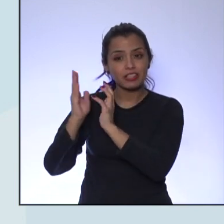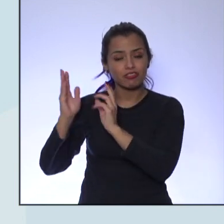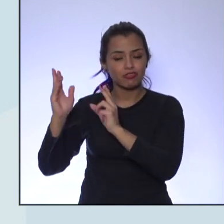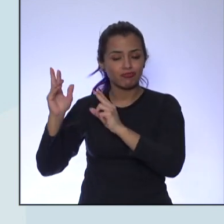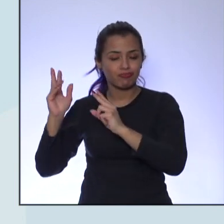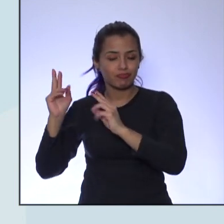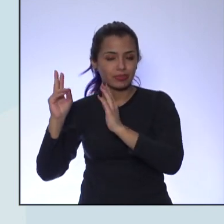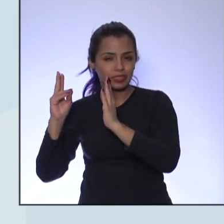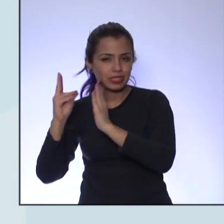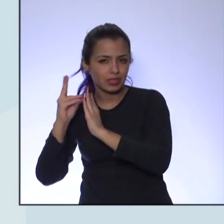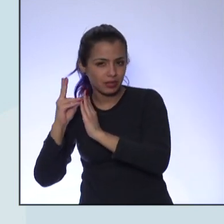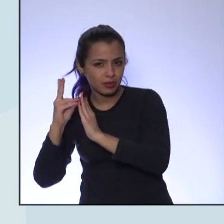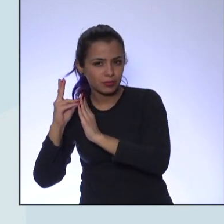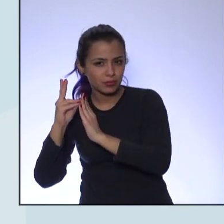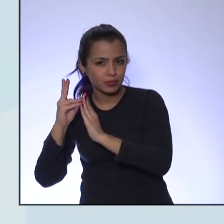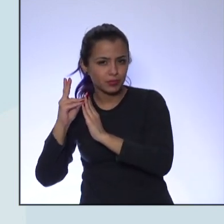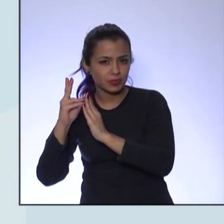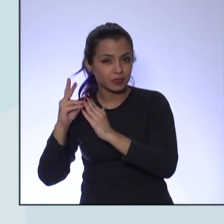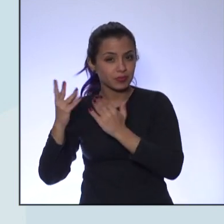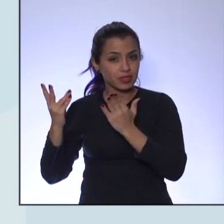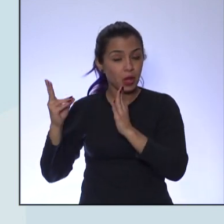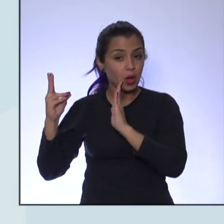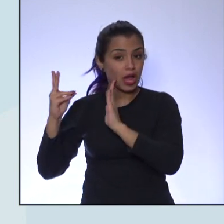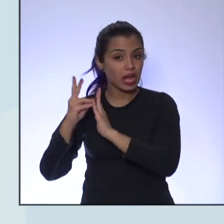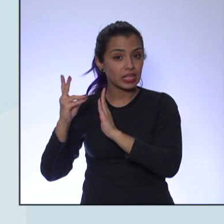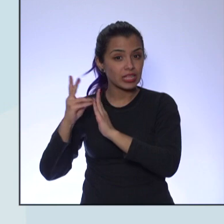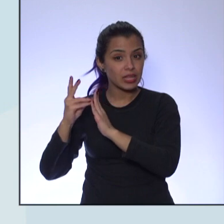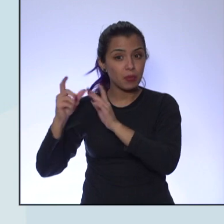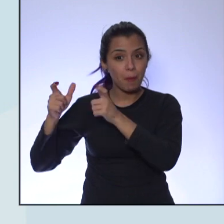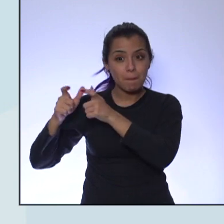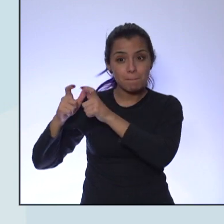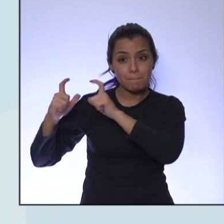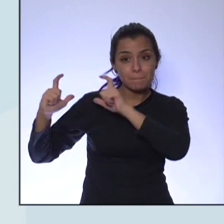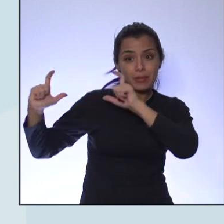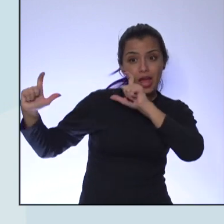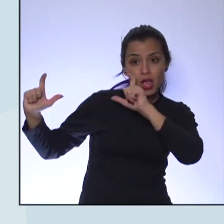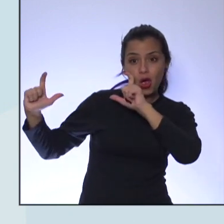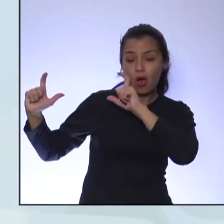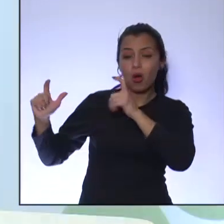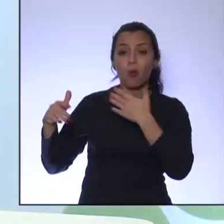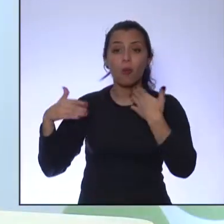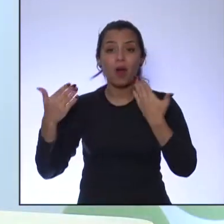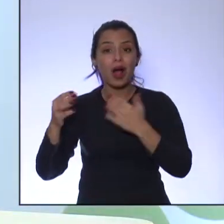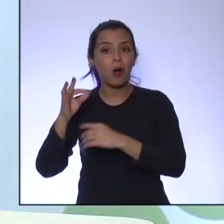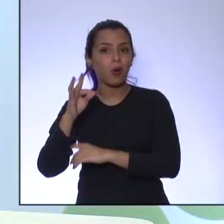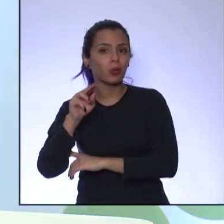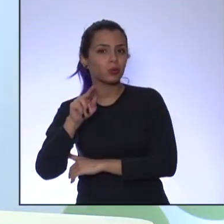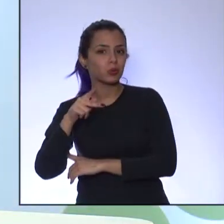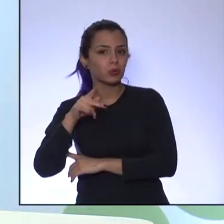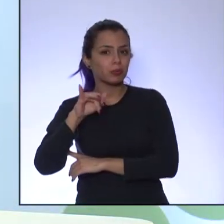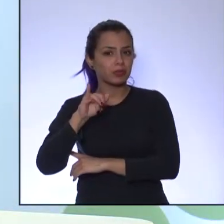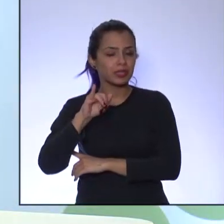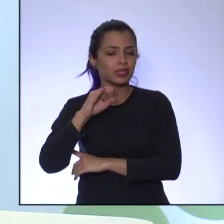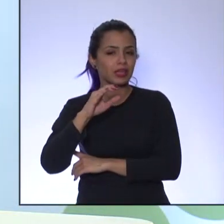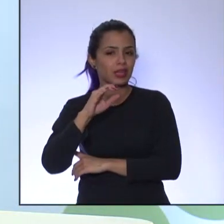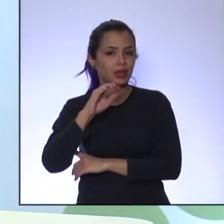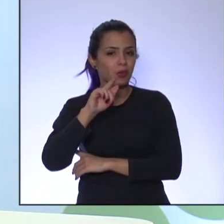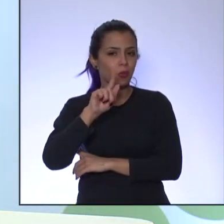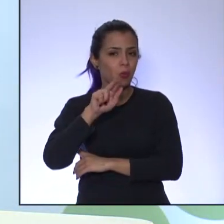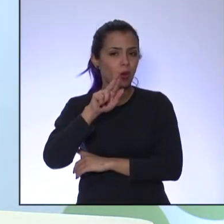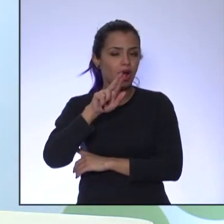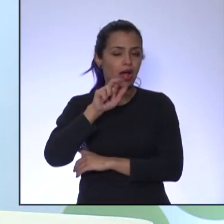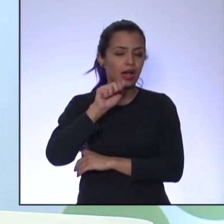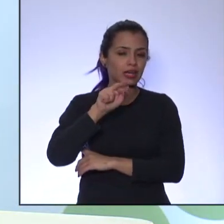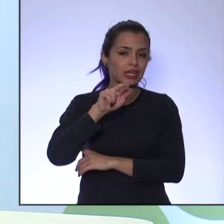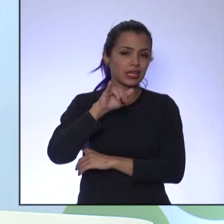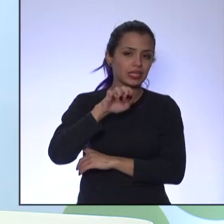tribo que tinha o maior domínio territorial eram os tupis guarani. E,